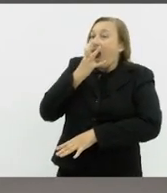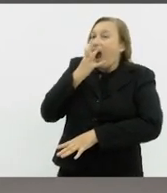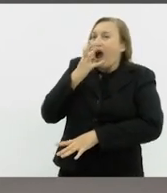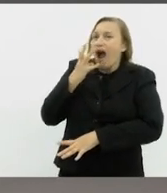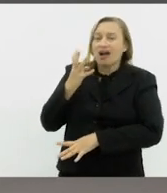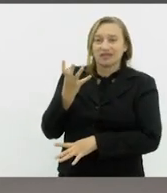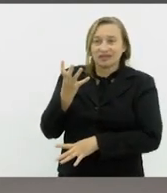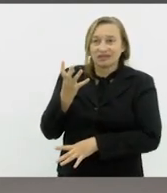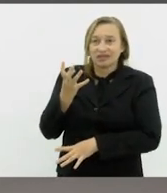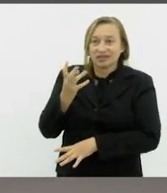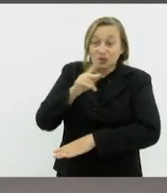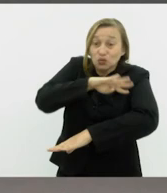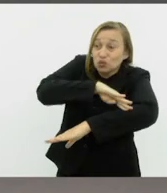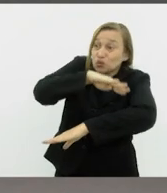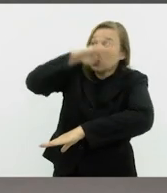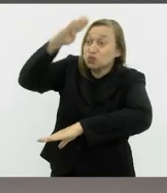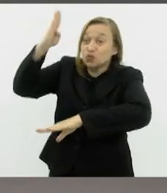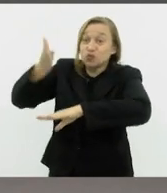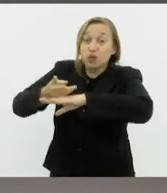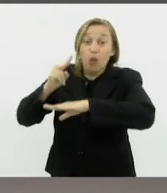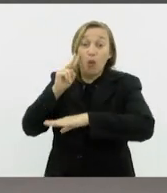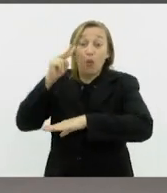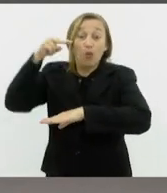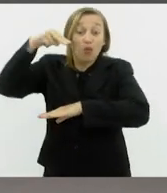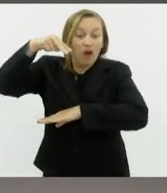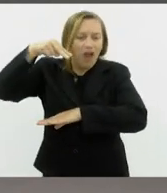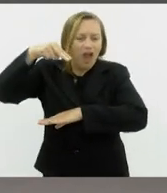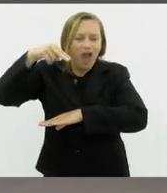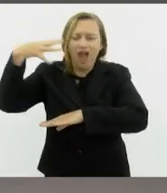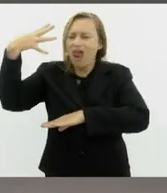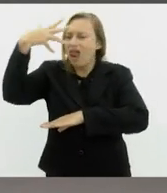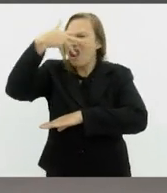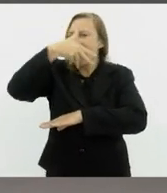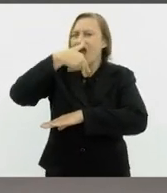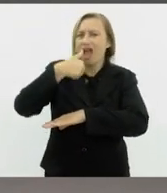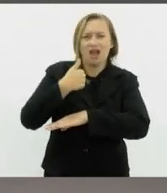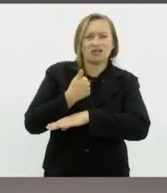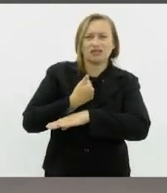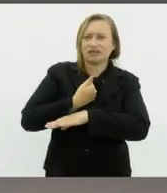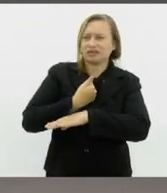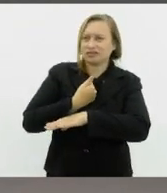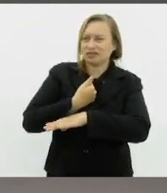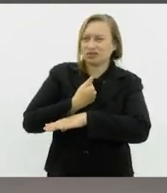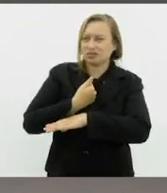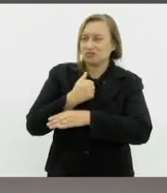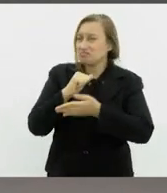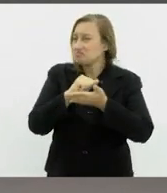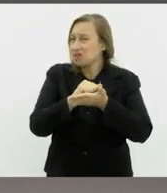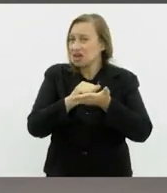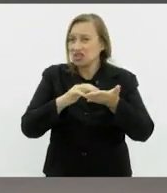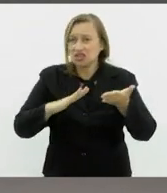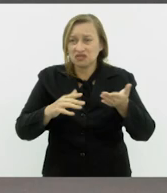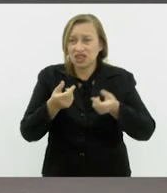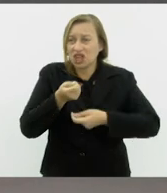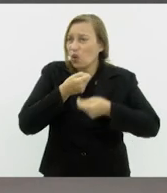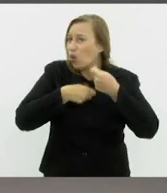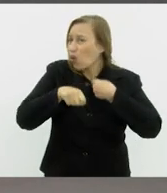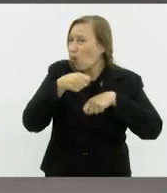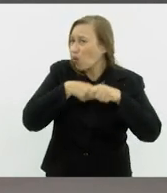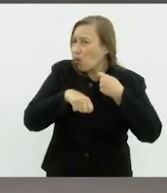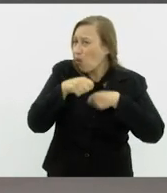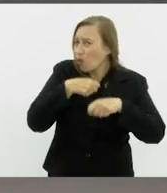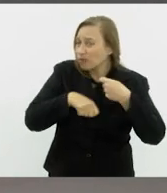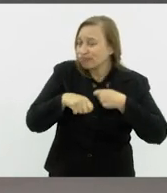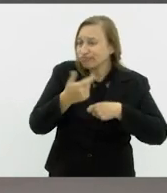de cima dos morros. Não há a menor necessidade de se fazer uma atividade econômica que não